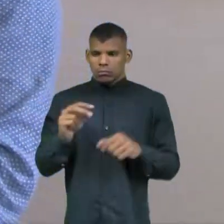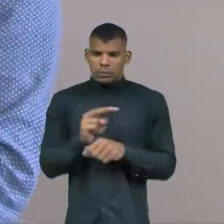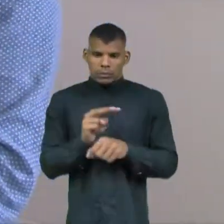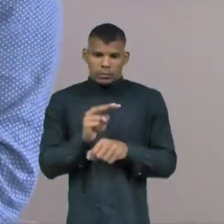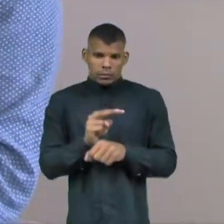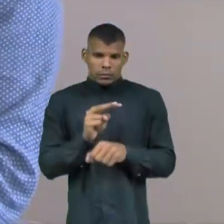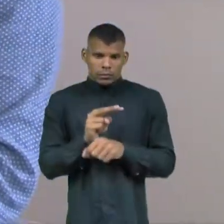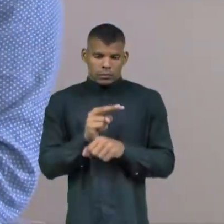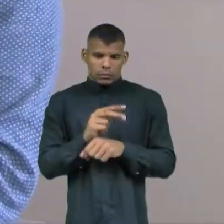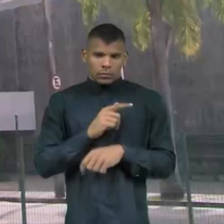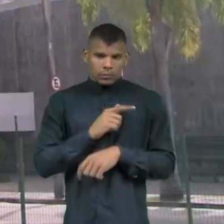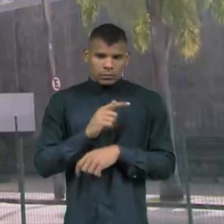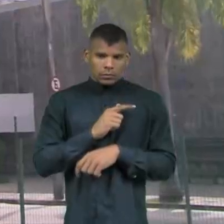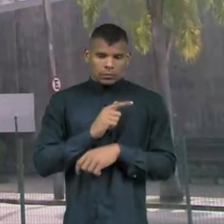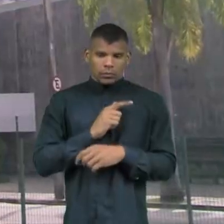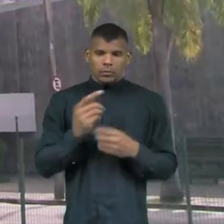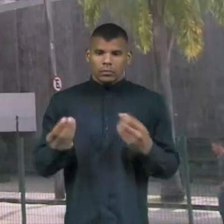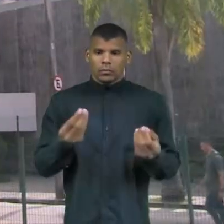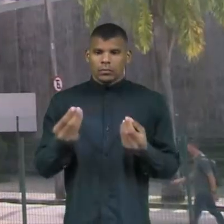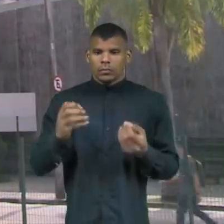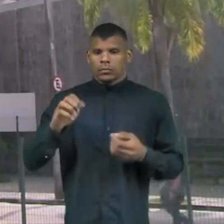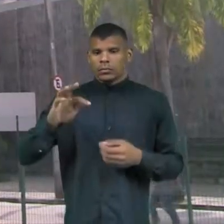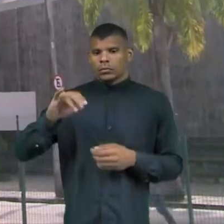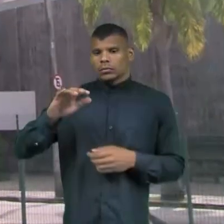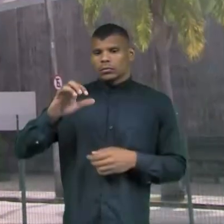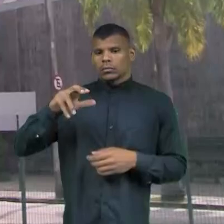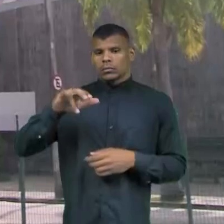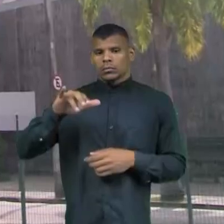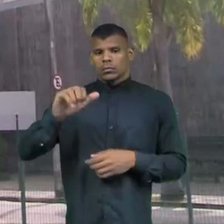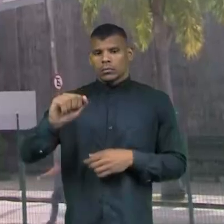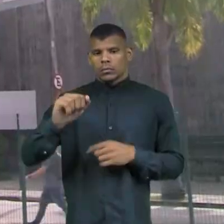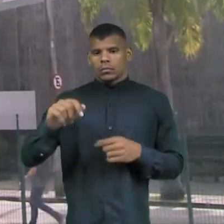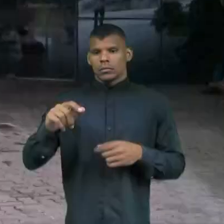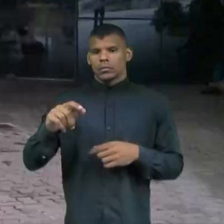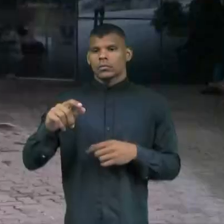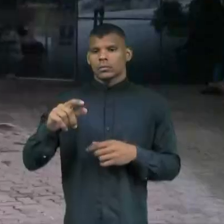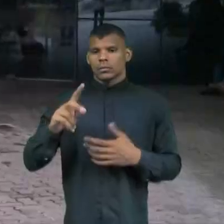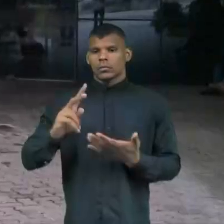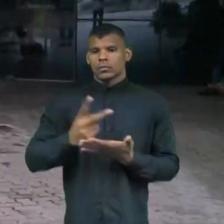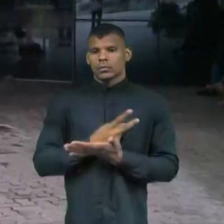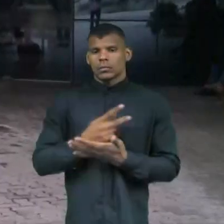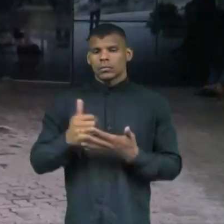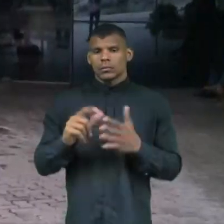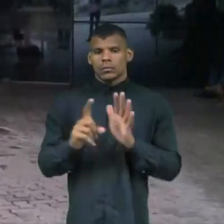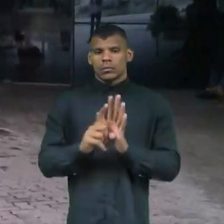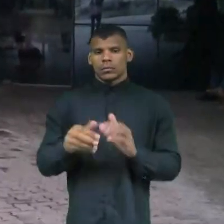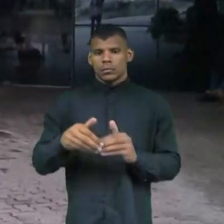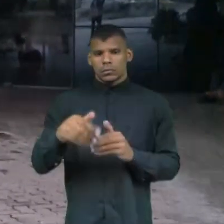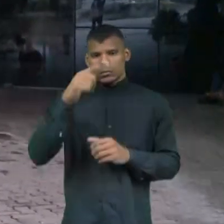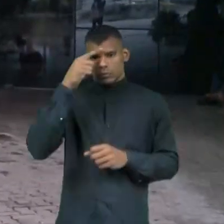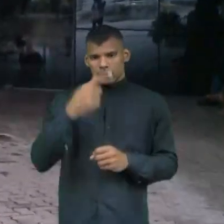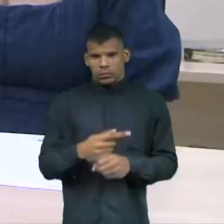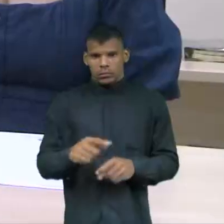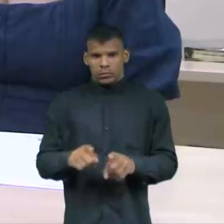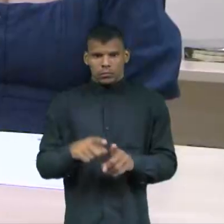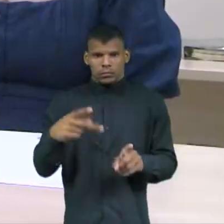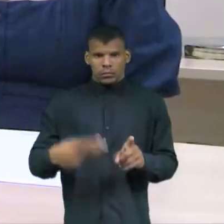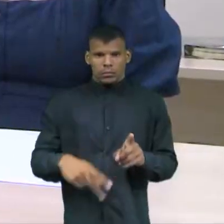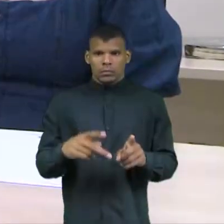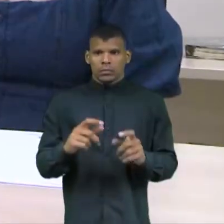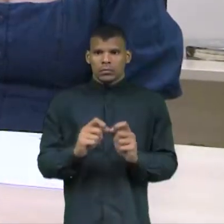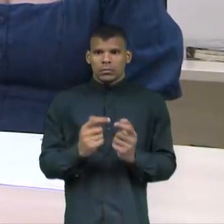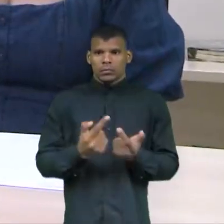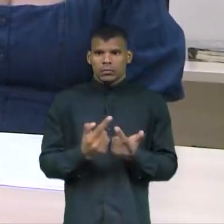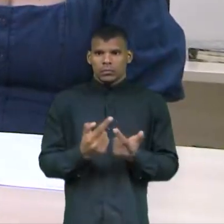da regularidade e eficiência dos procedimentos legislativos e administrativos da Casa, sugerindo